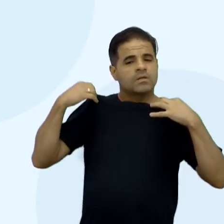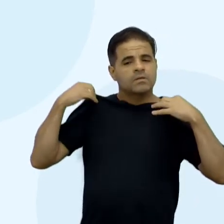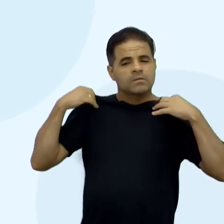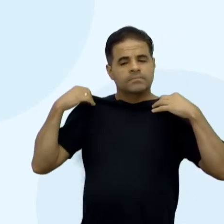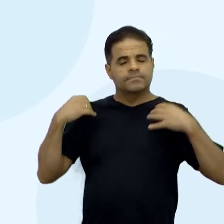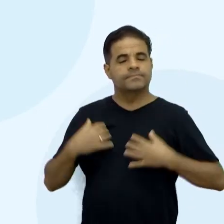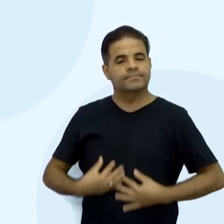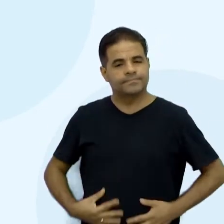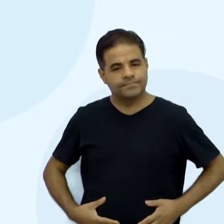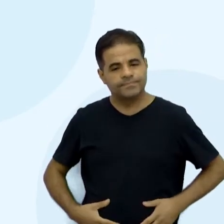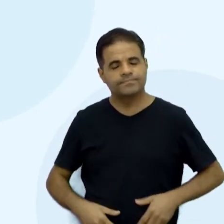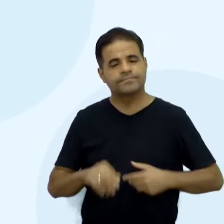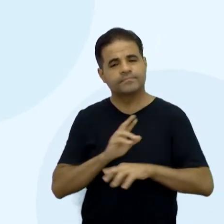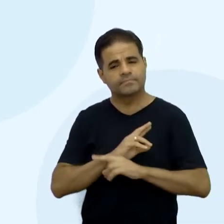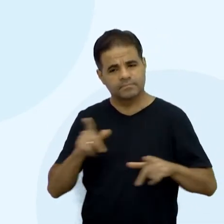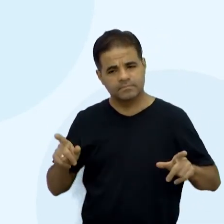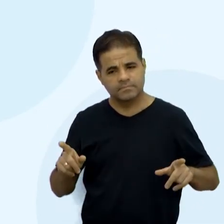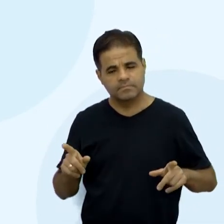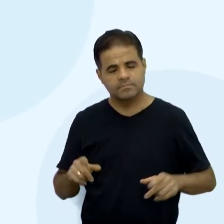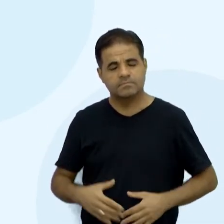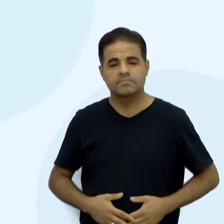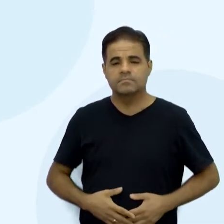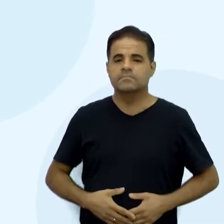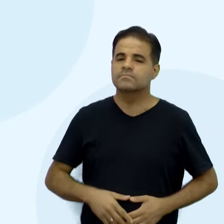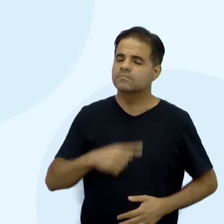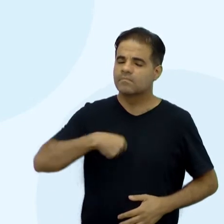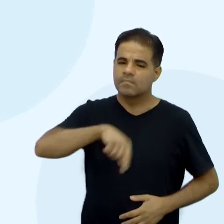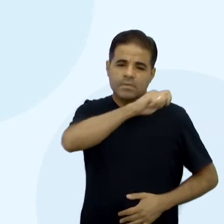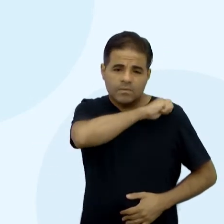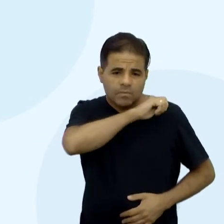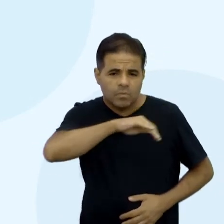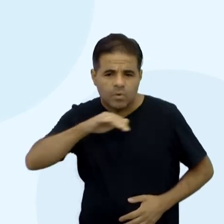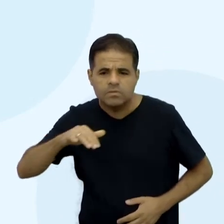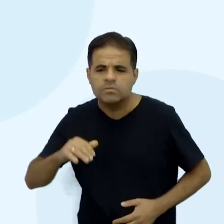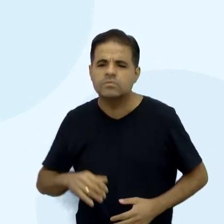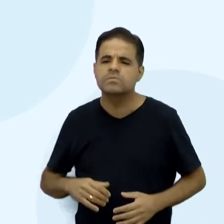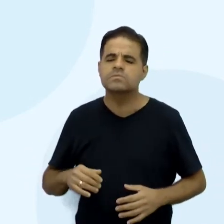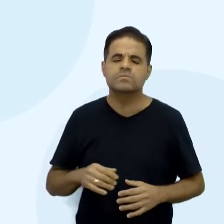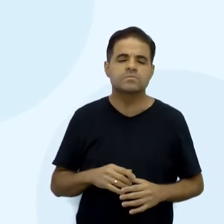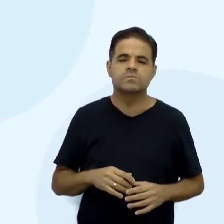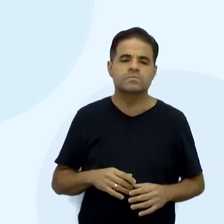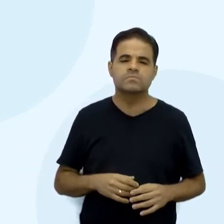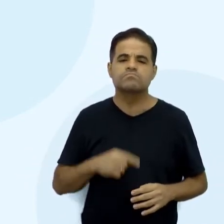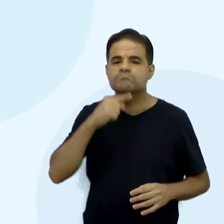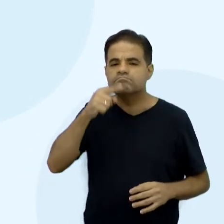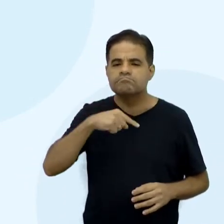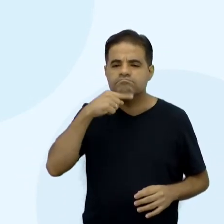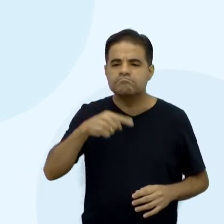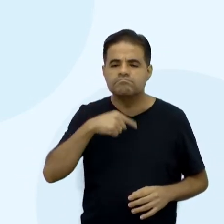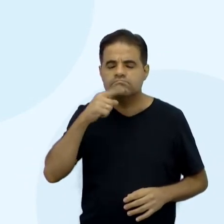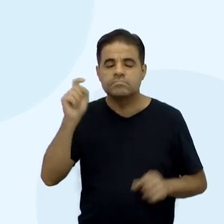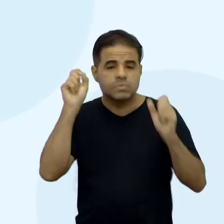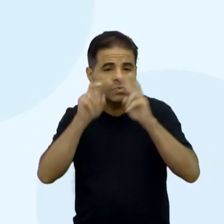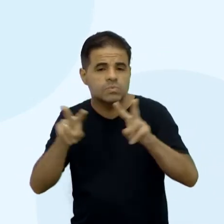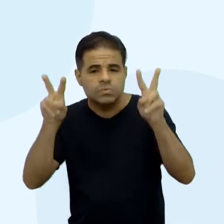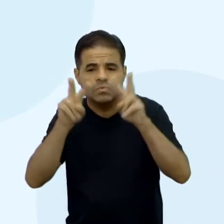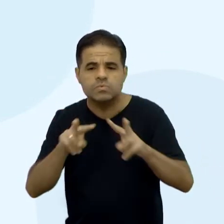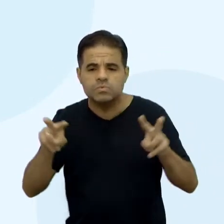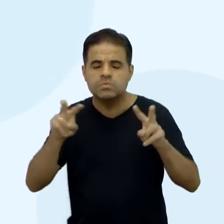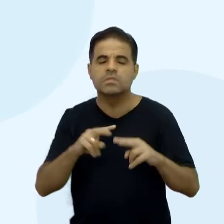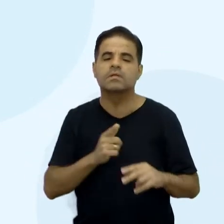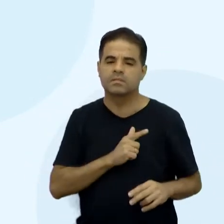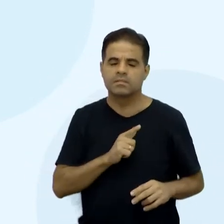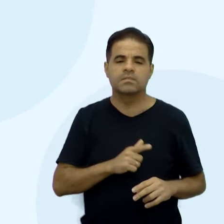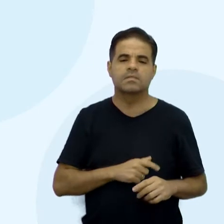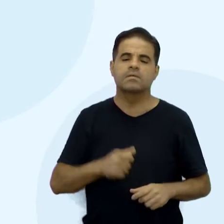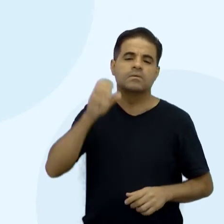né? Diferentes. E aí o nosso aluno, que ele não consegue visualizar isso no momento, a gente faz